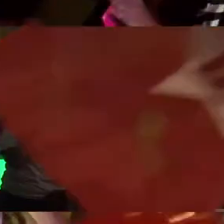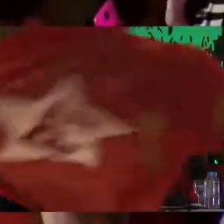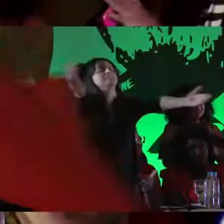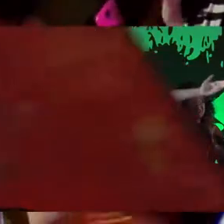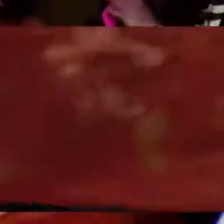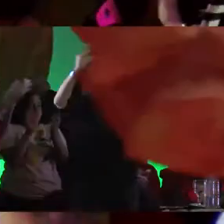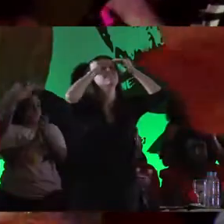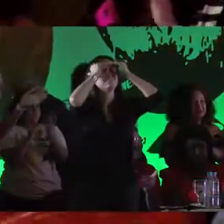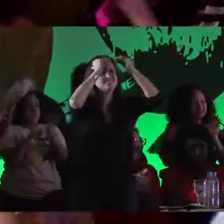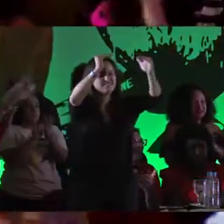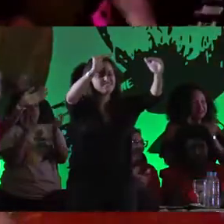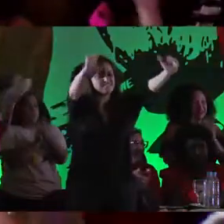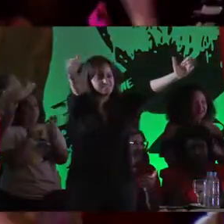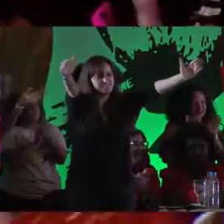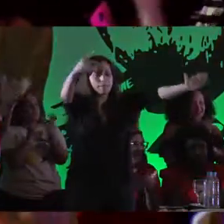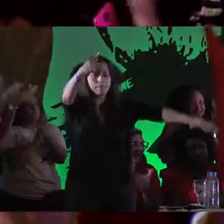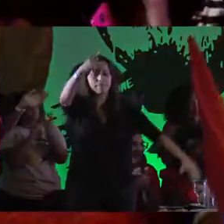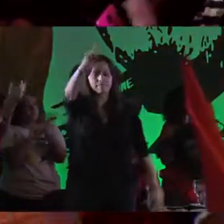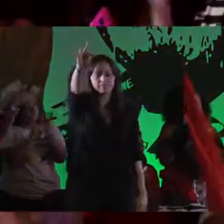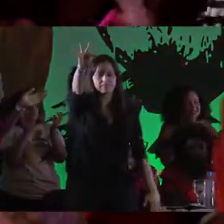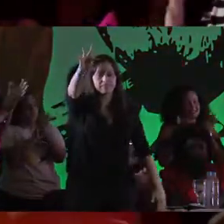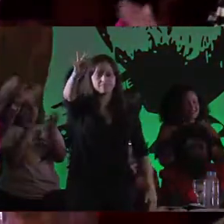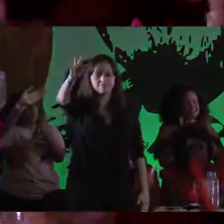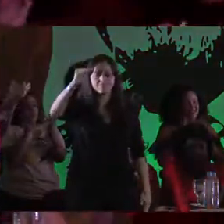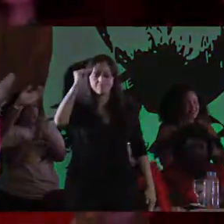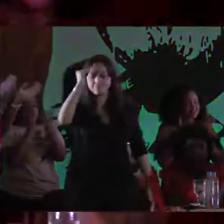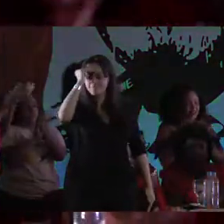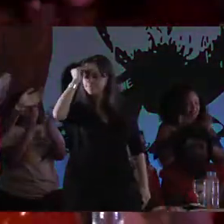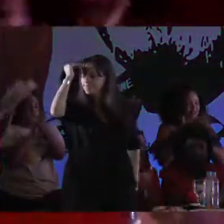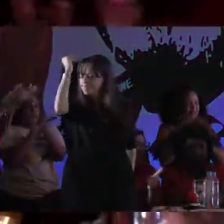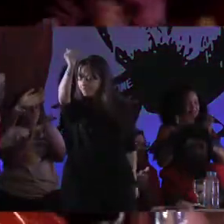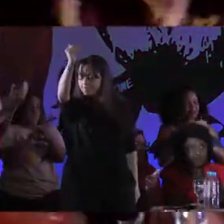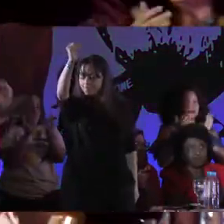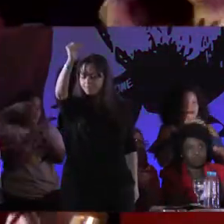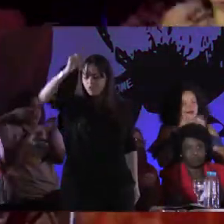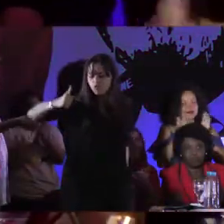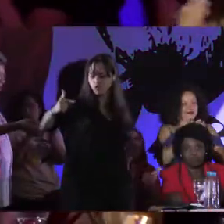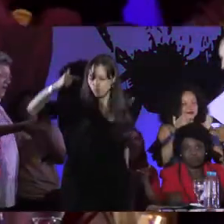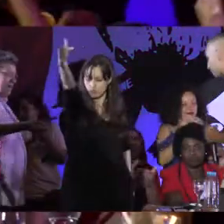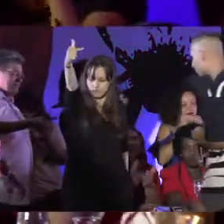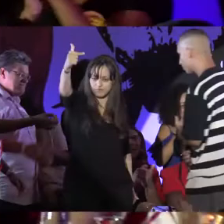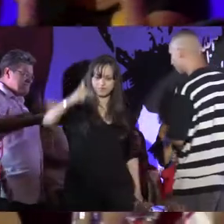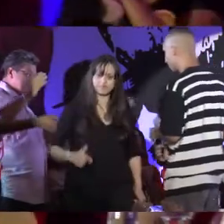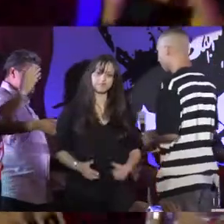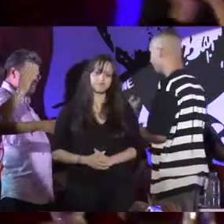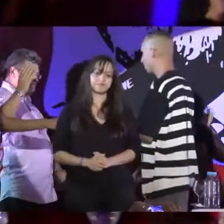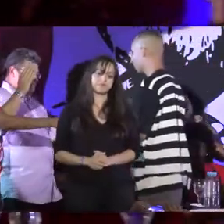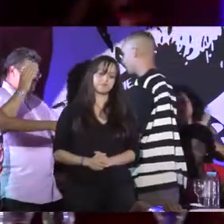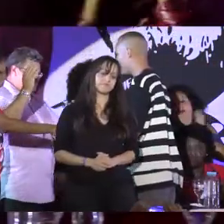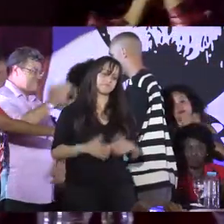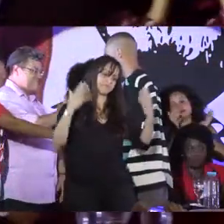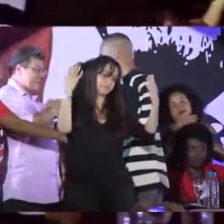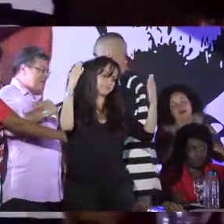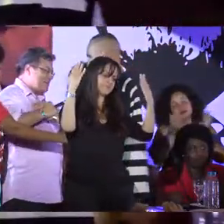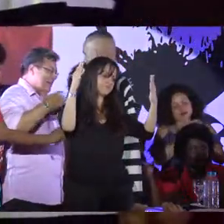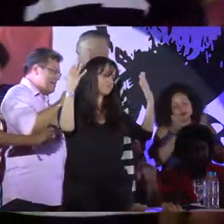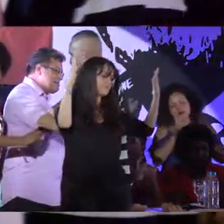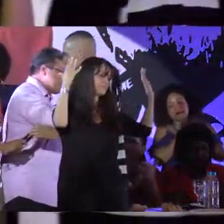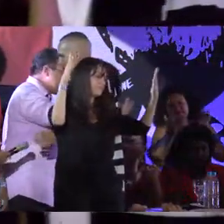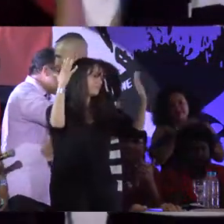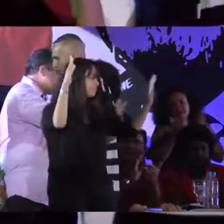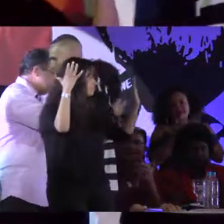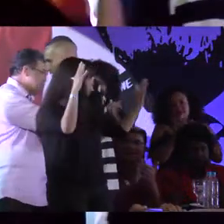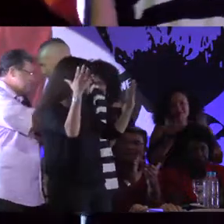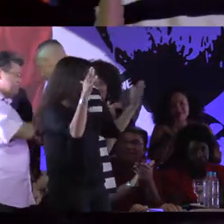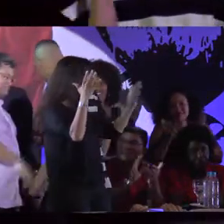máximo respeito, Partido dos Trabalhadores, máximo respeito, a luta continua. Valeu, Lucas, nosso parceiro